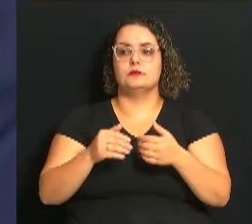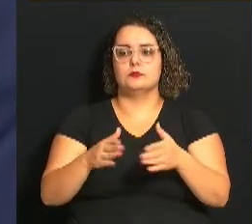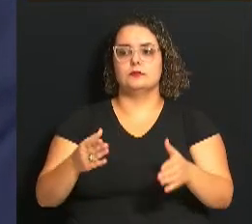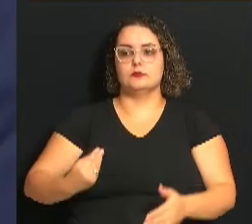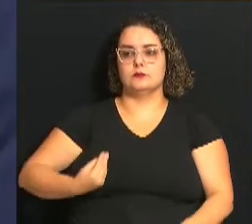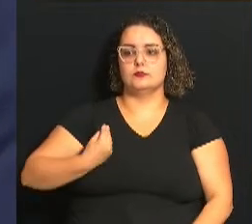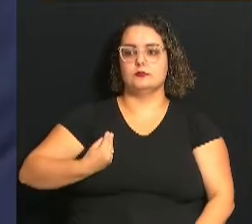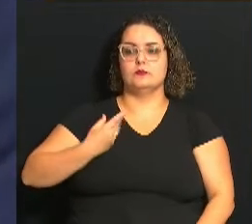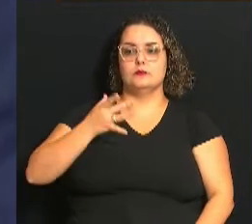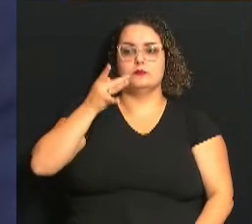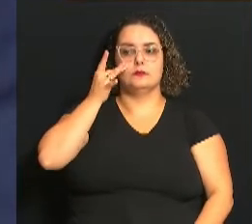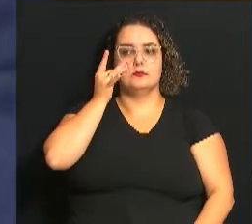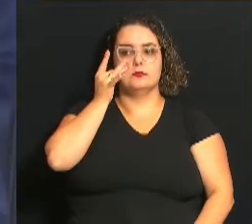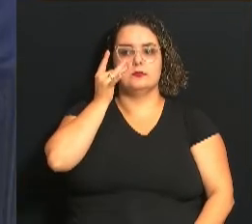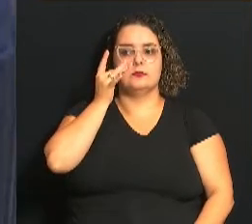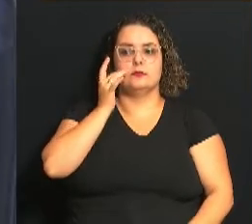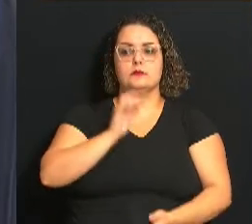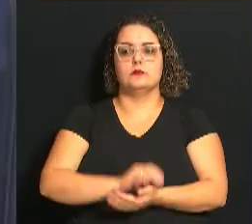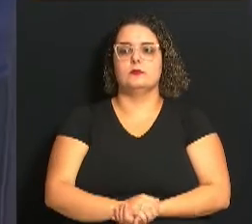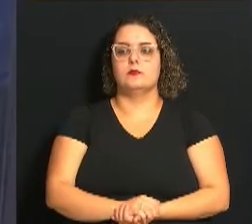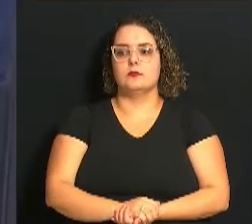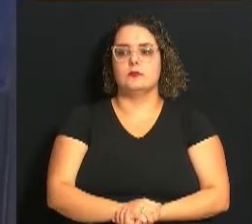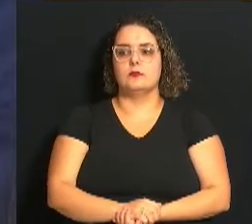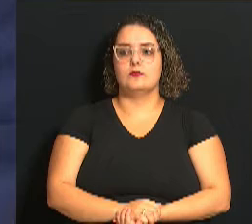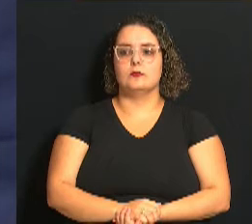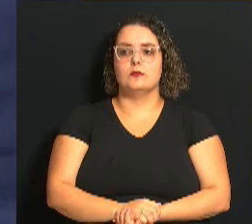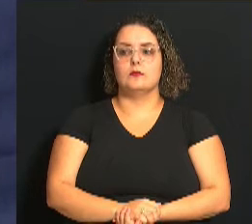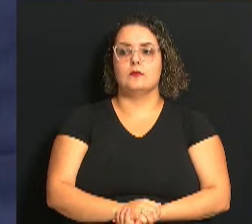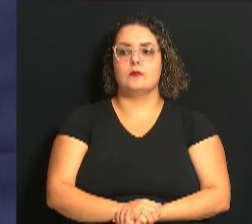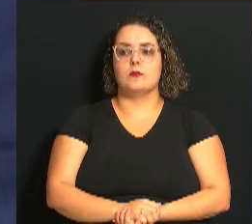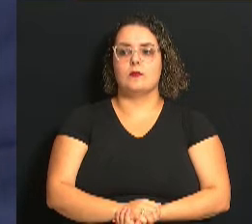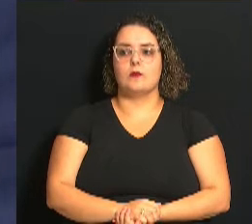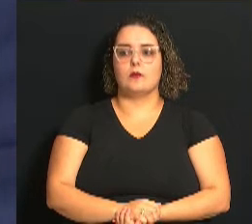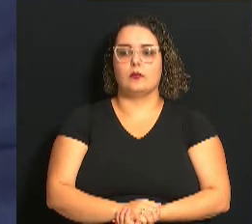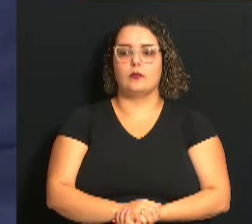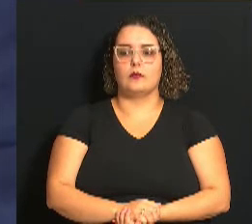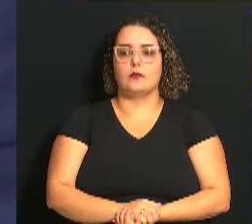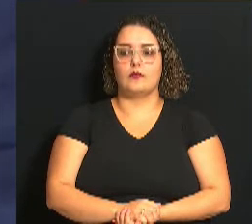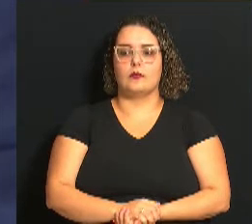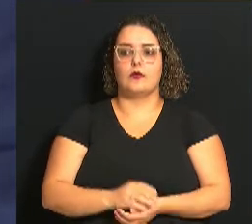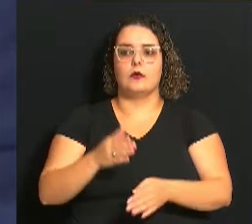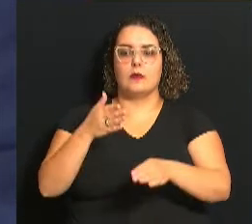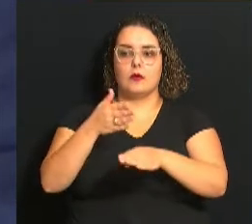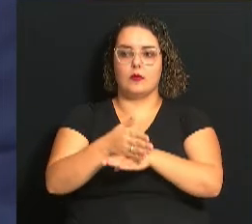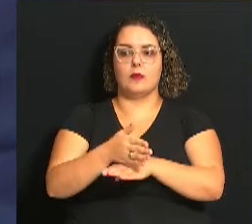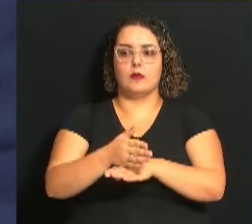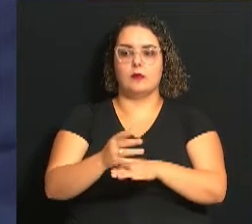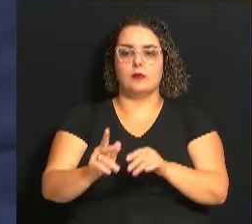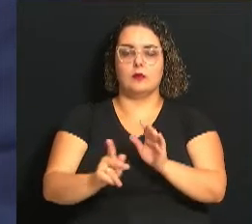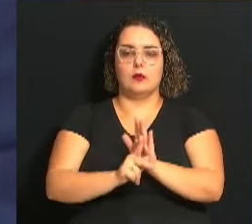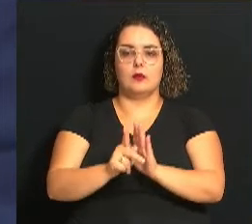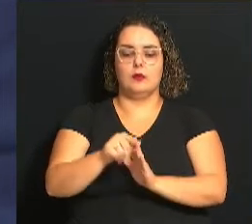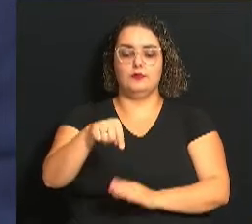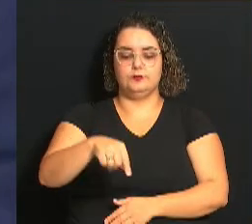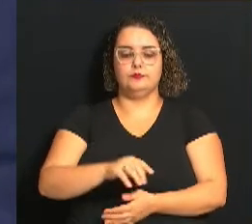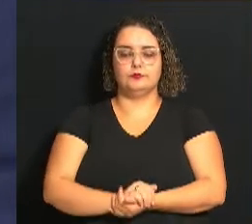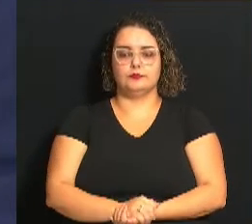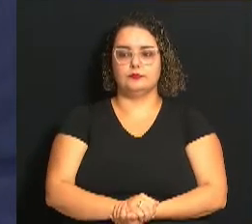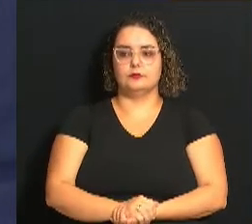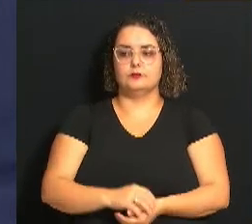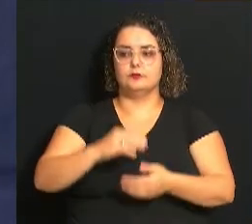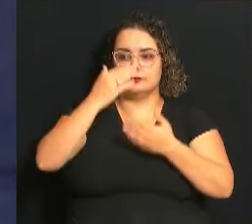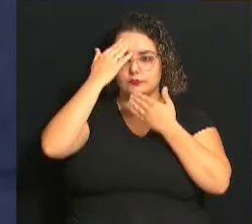presente que consta, que for participar do projeto aqui, tá bom? Então, desde já, muito